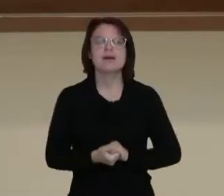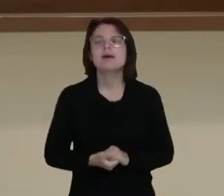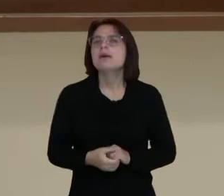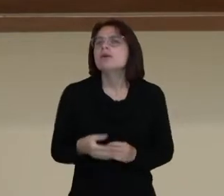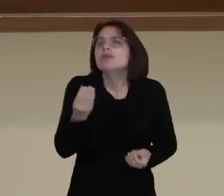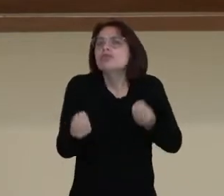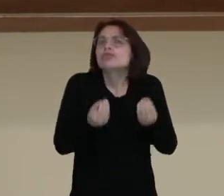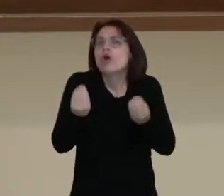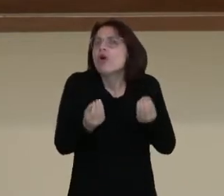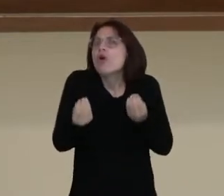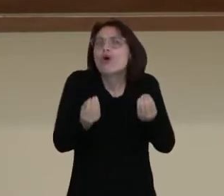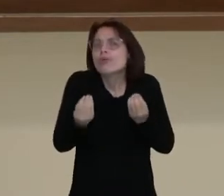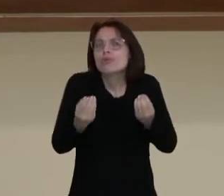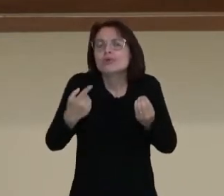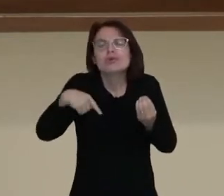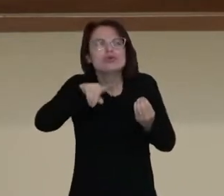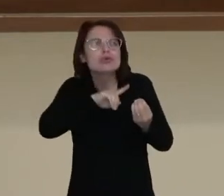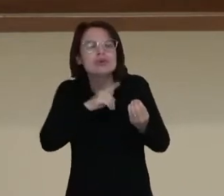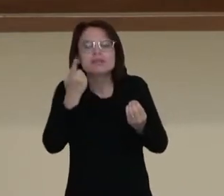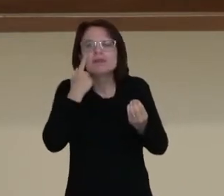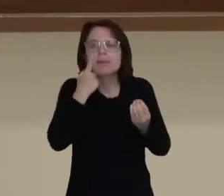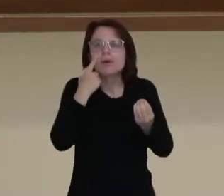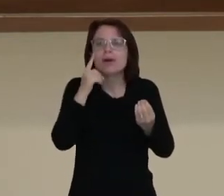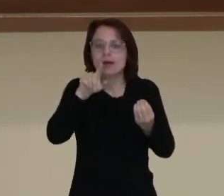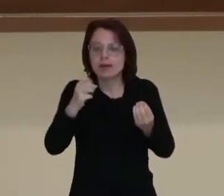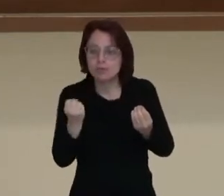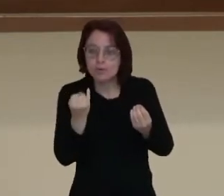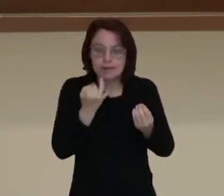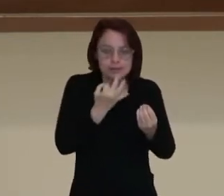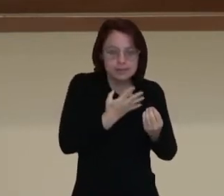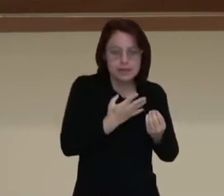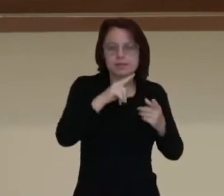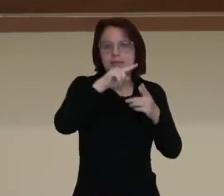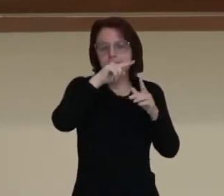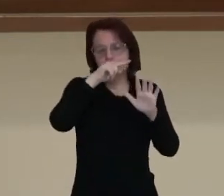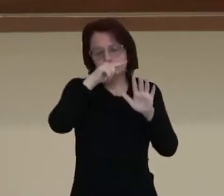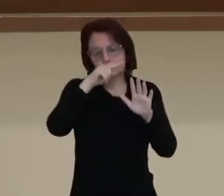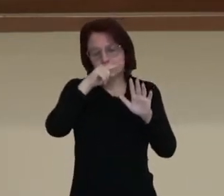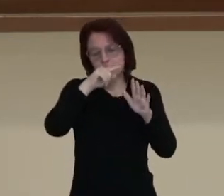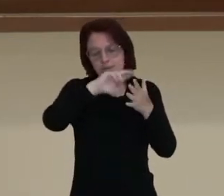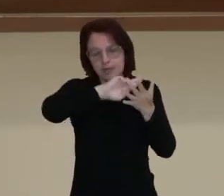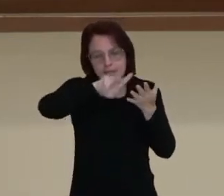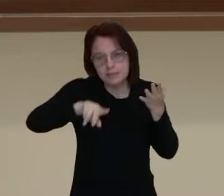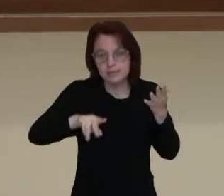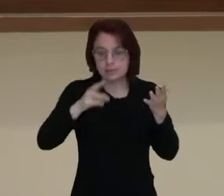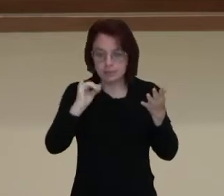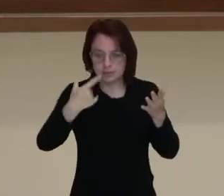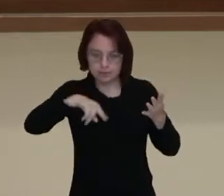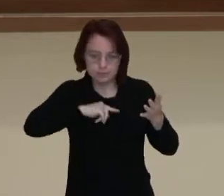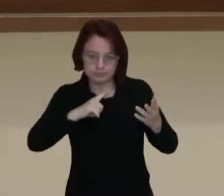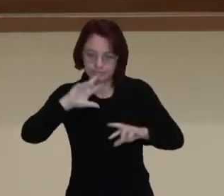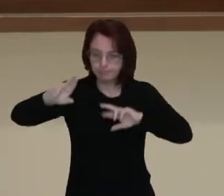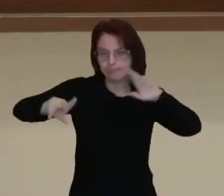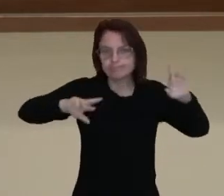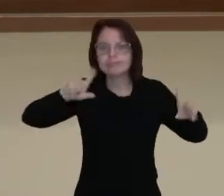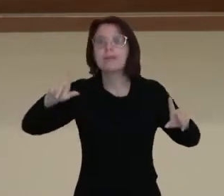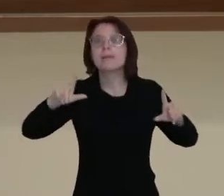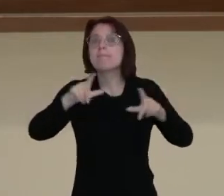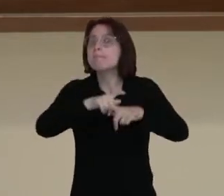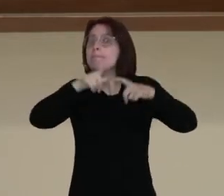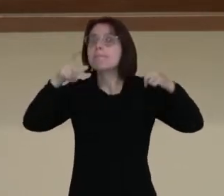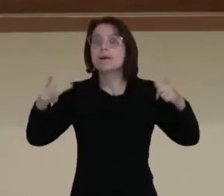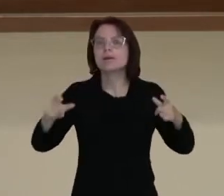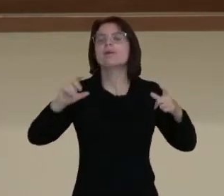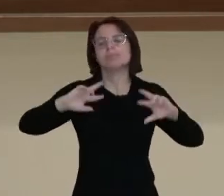medida da diferença dessas características. Quanto mais características diferentes nós temos na população, maior a